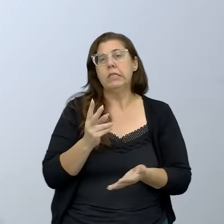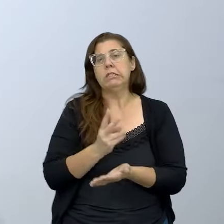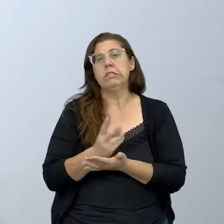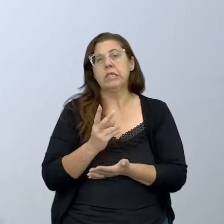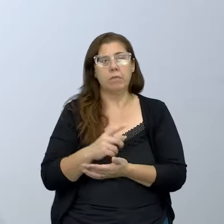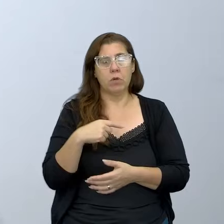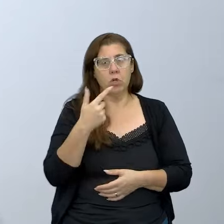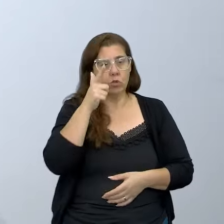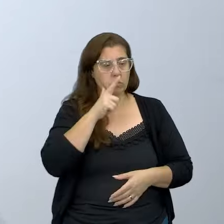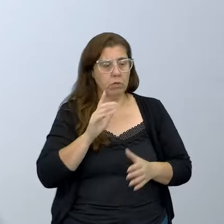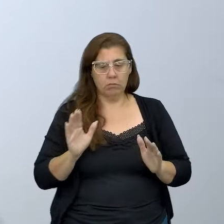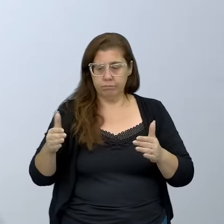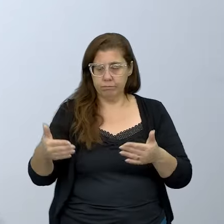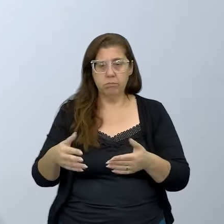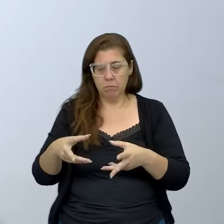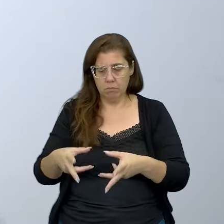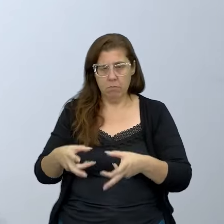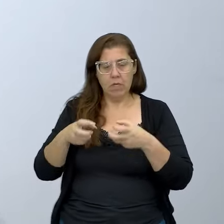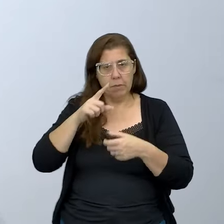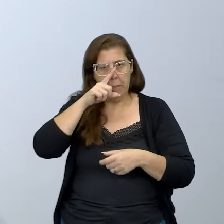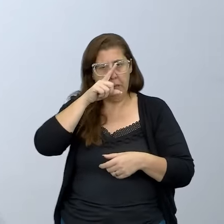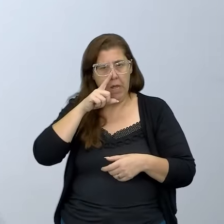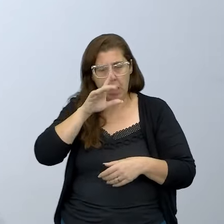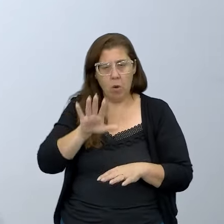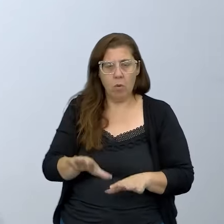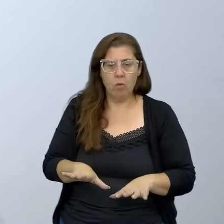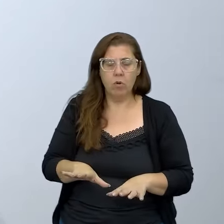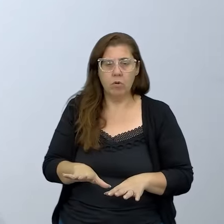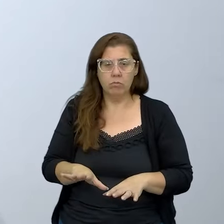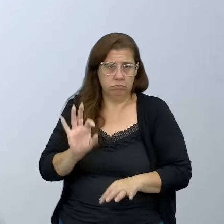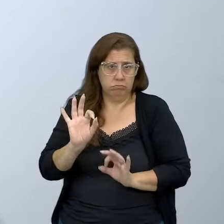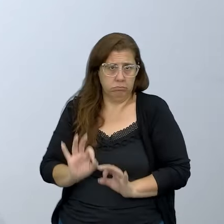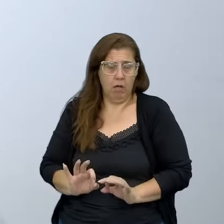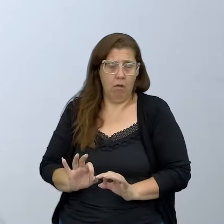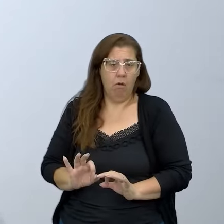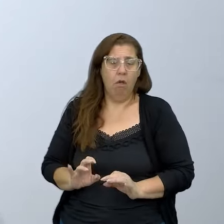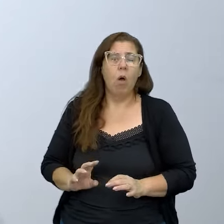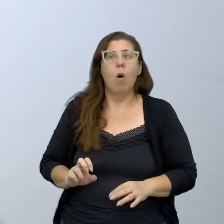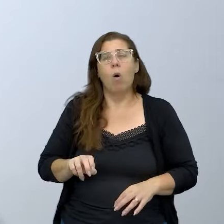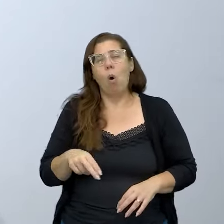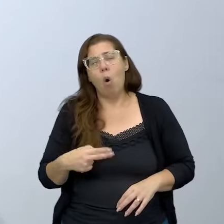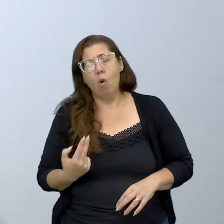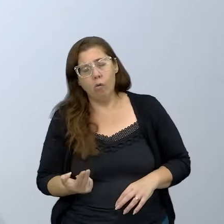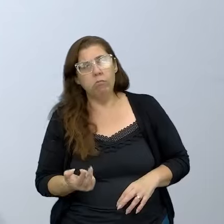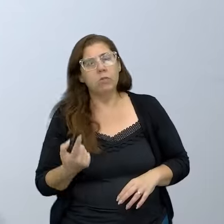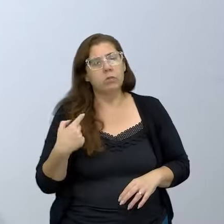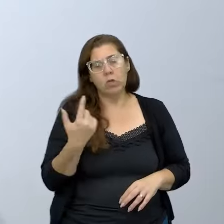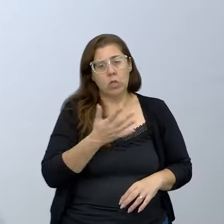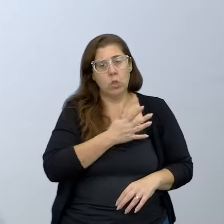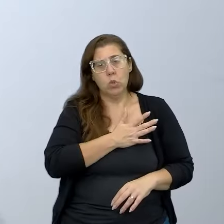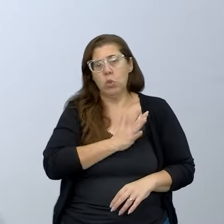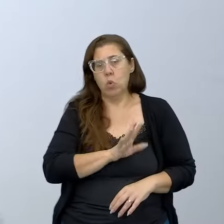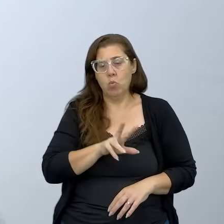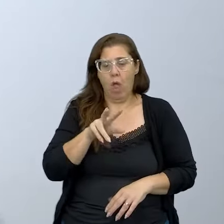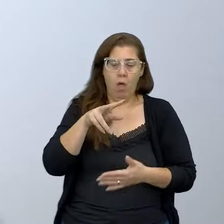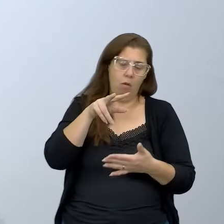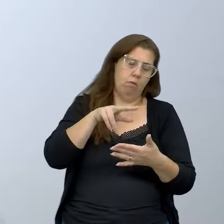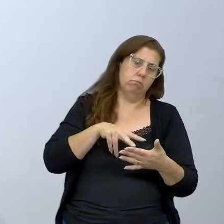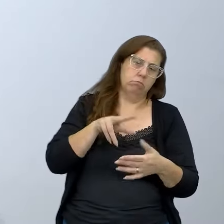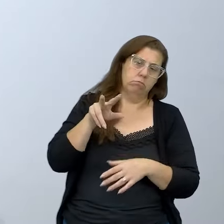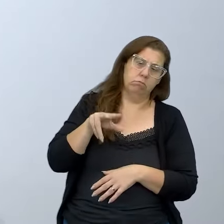gente consegue olhar para esses riscos de uma maneira muito factível, né? Ou até a gente não quer olhar para ele de uma